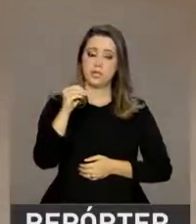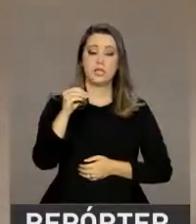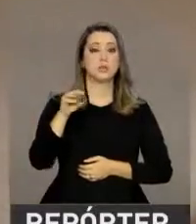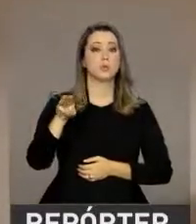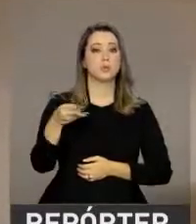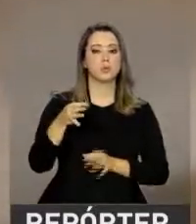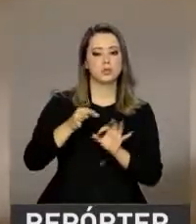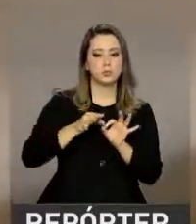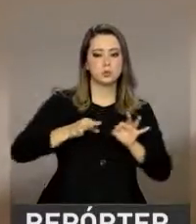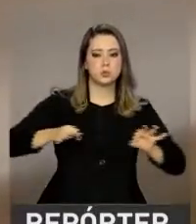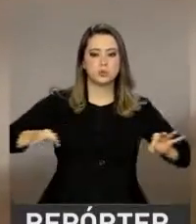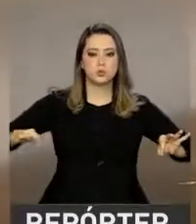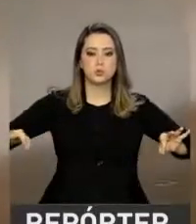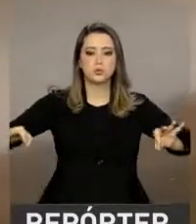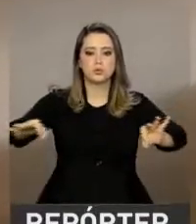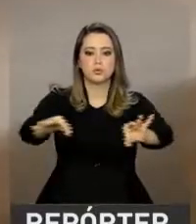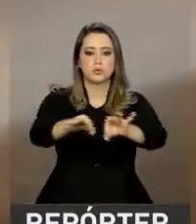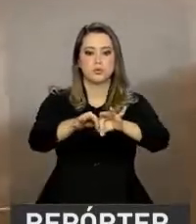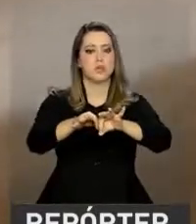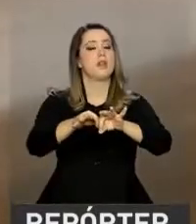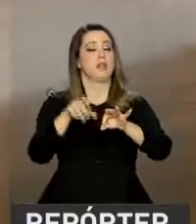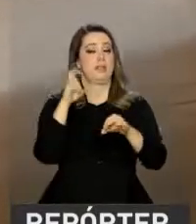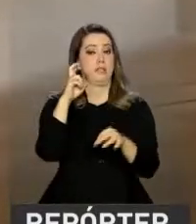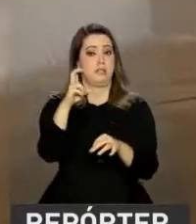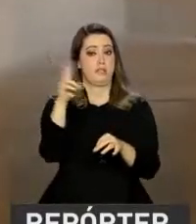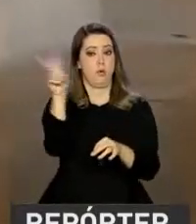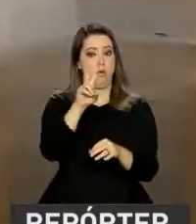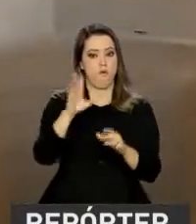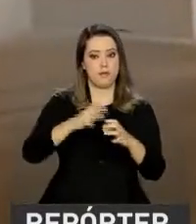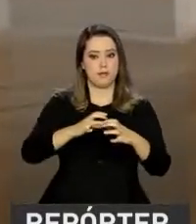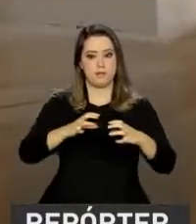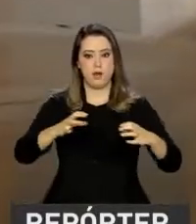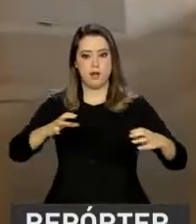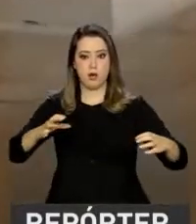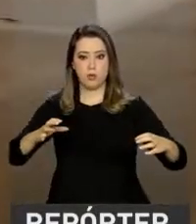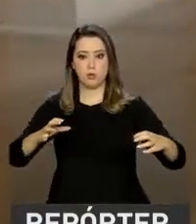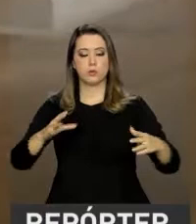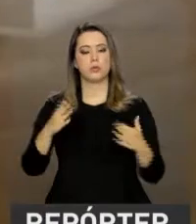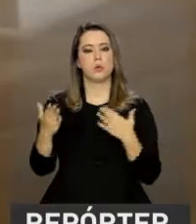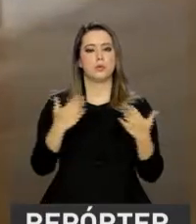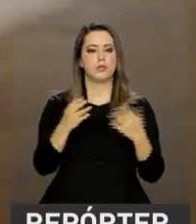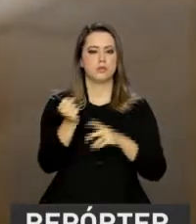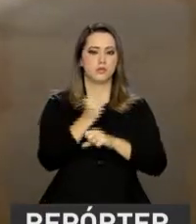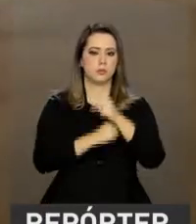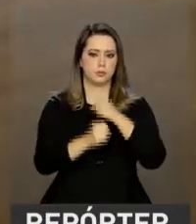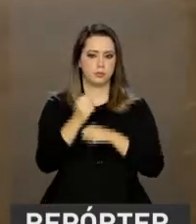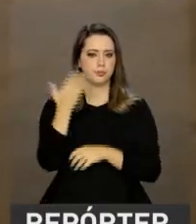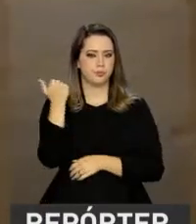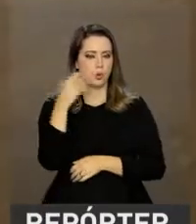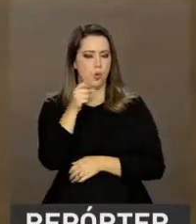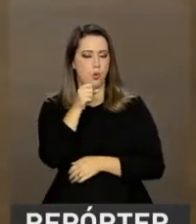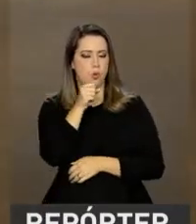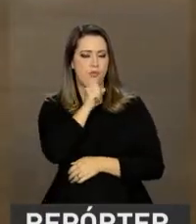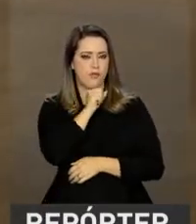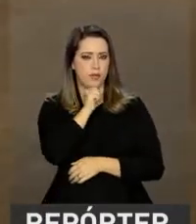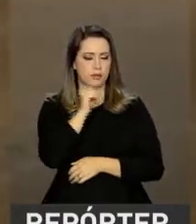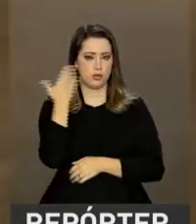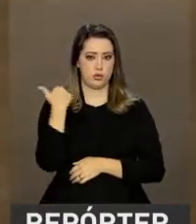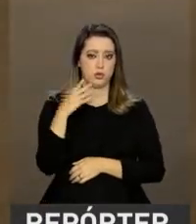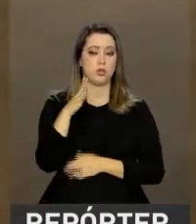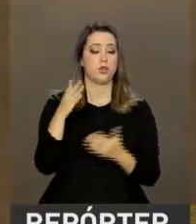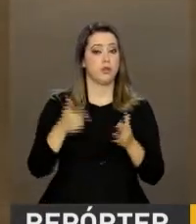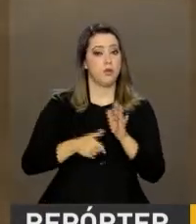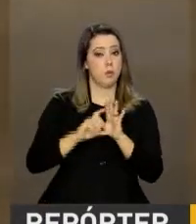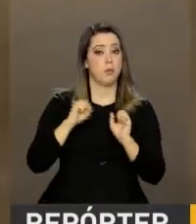cinco vezes maior que o acelerador antigo quando estiver em pleno funcionamento poderá abrigar até 40